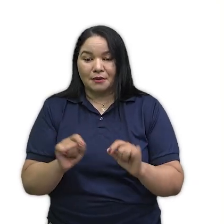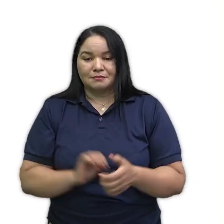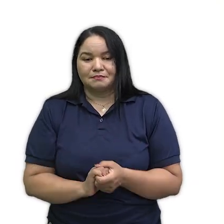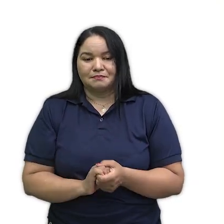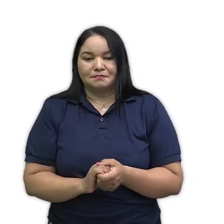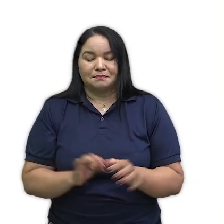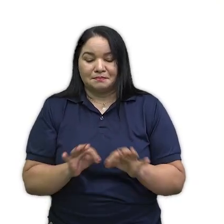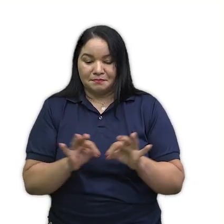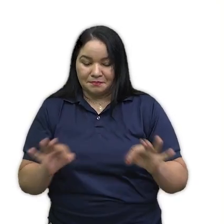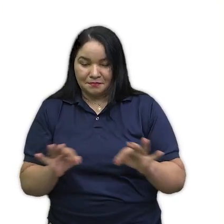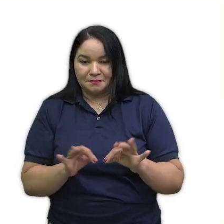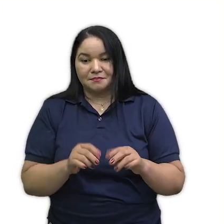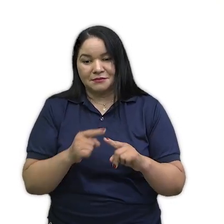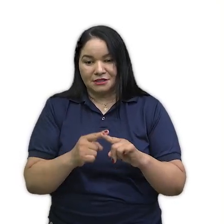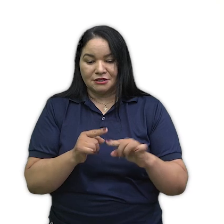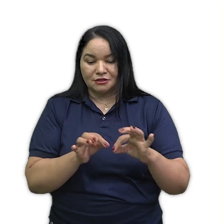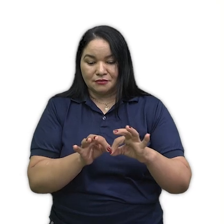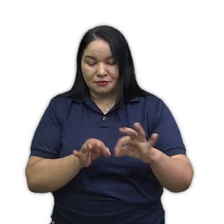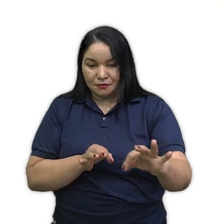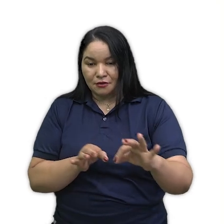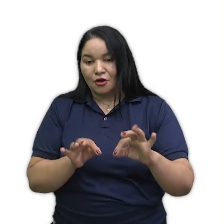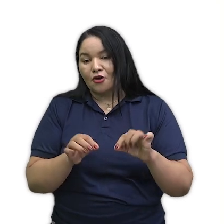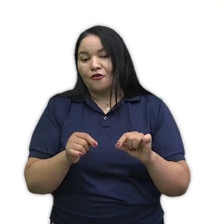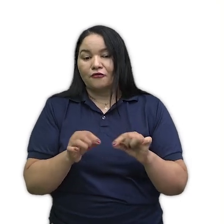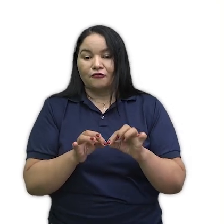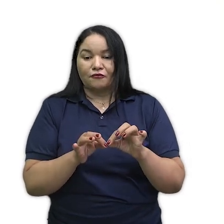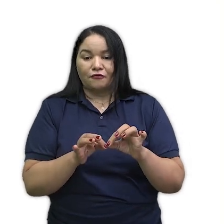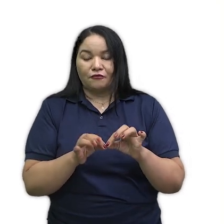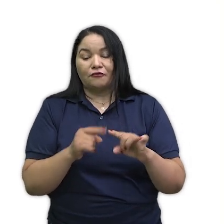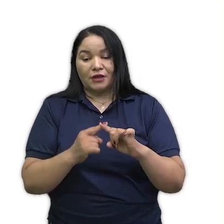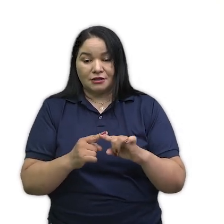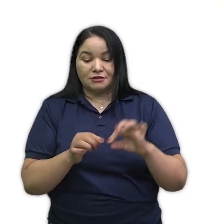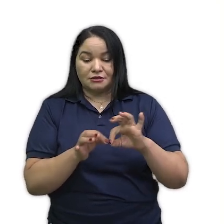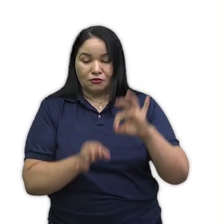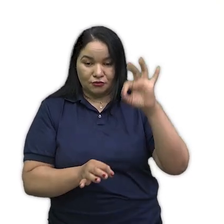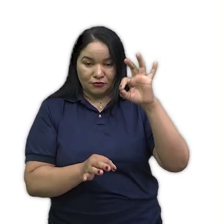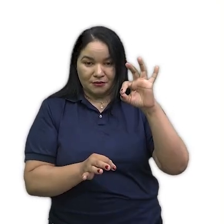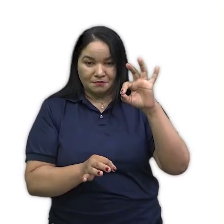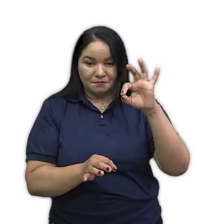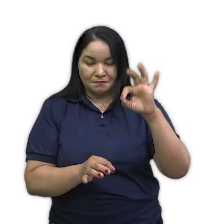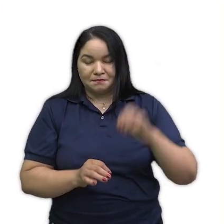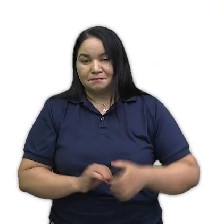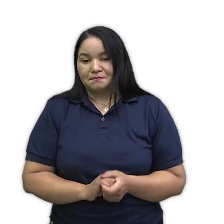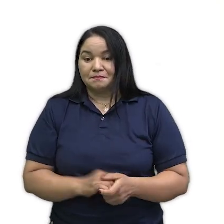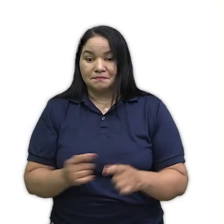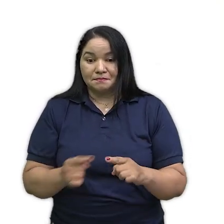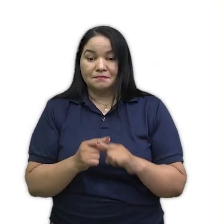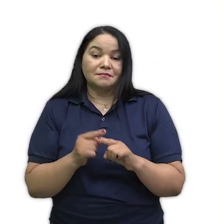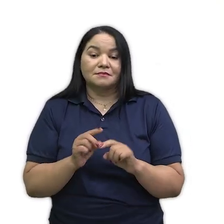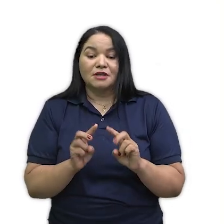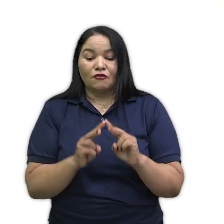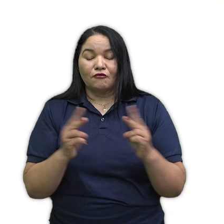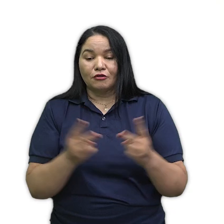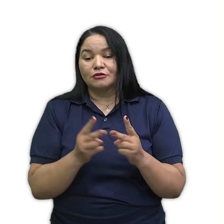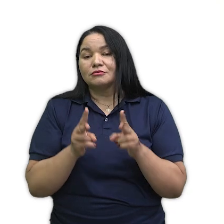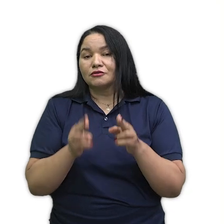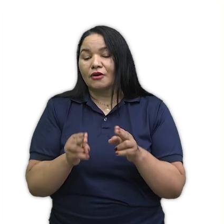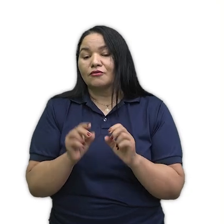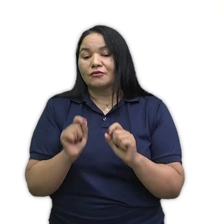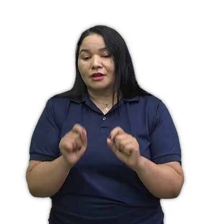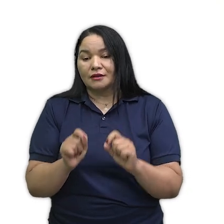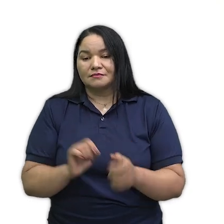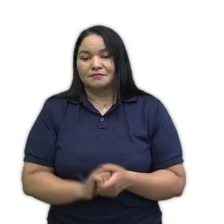vezes altura. Multiplica, então, essas 3 dimensões. O volume vai ser igual a 5